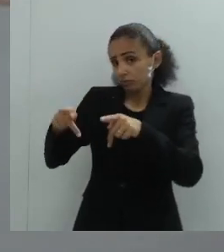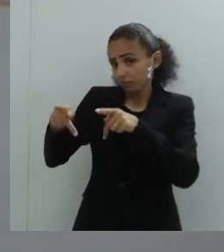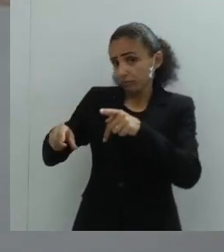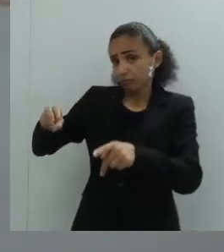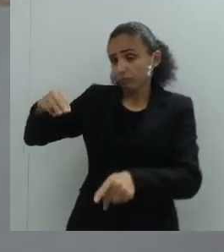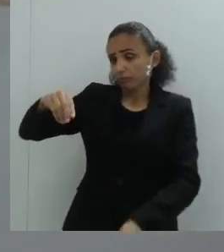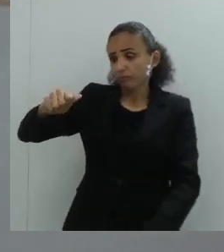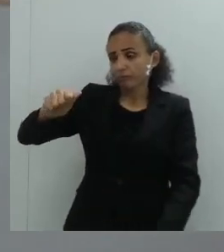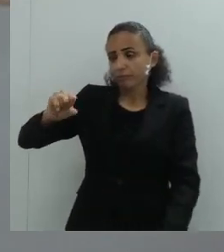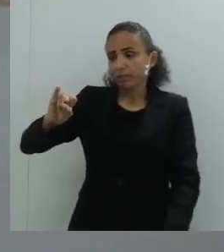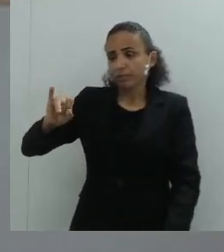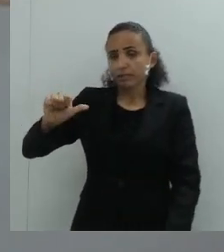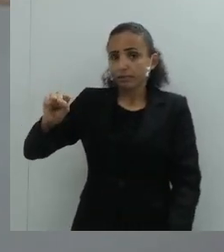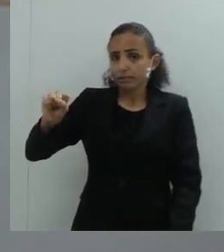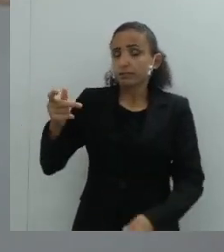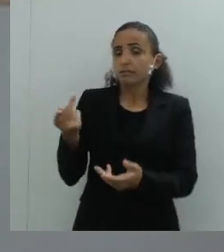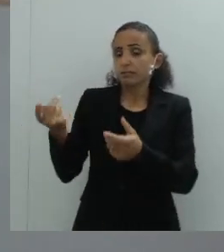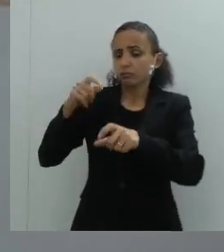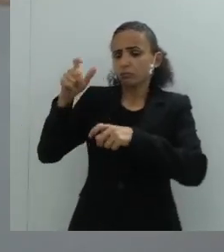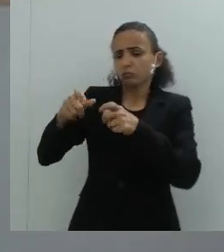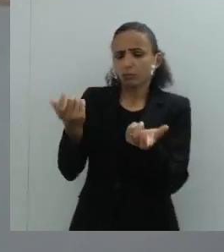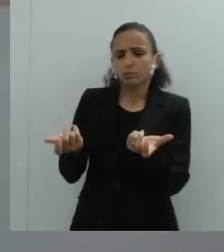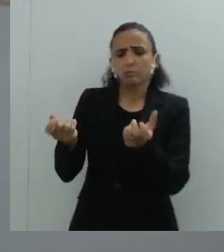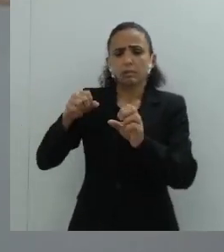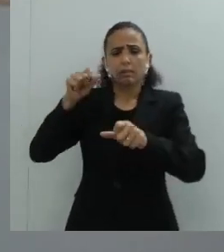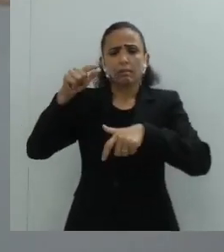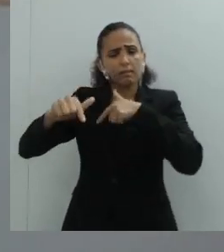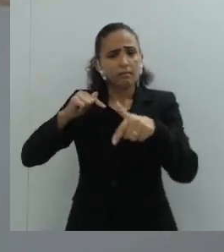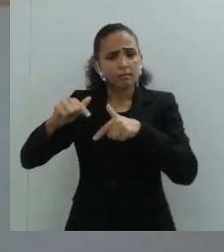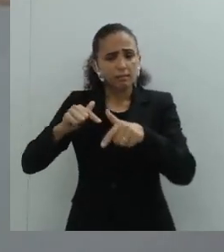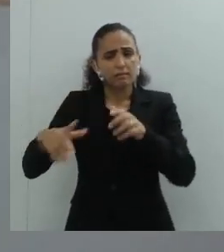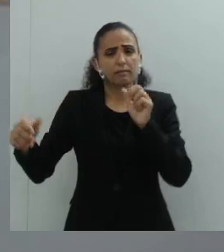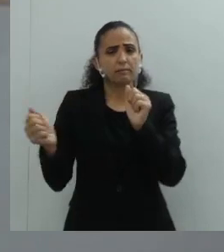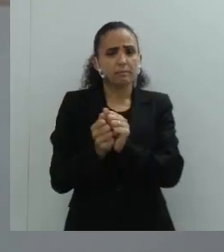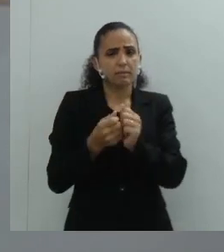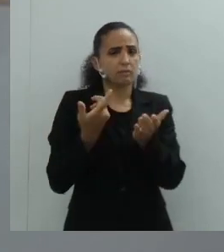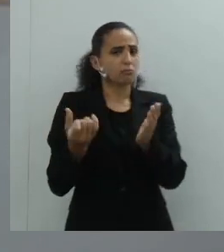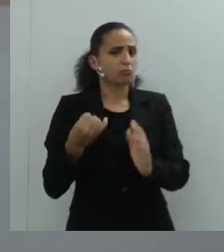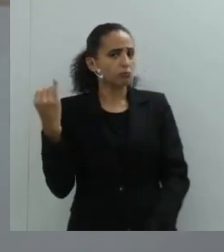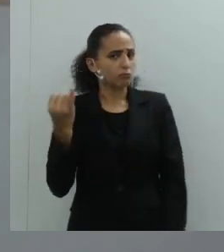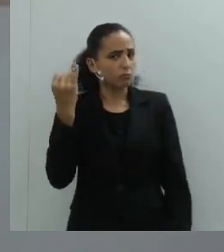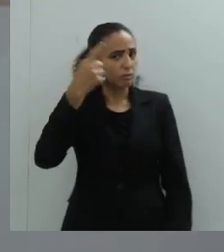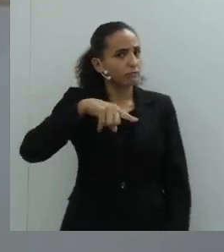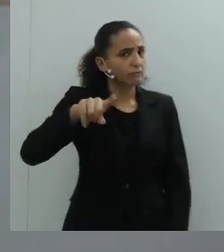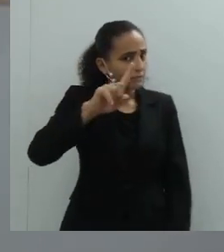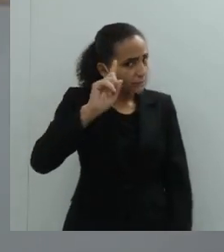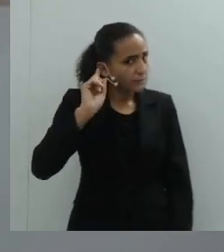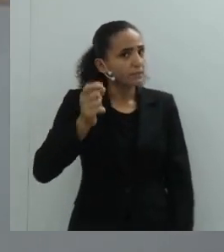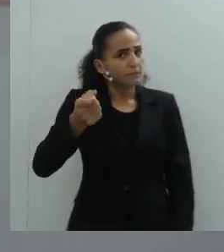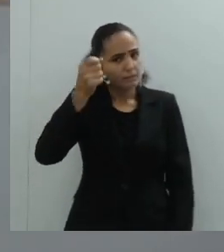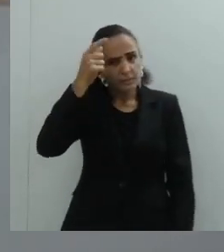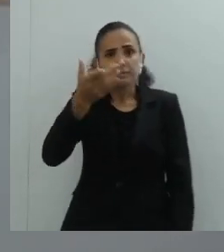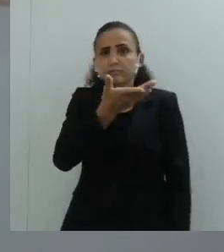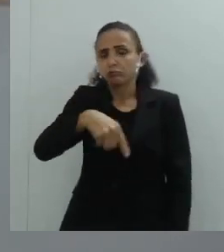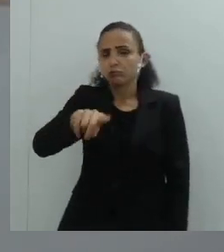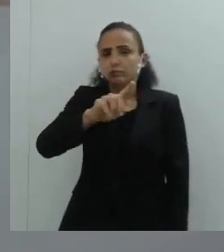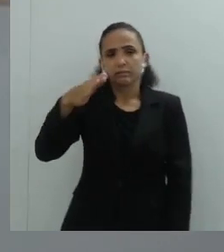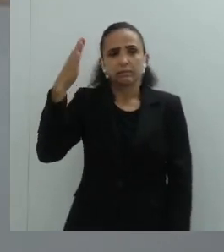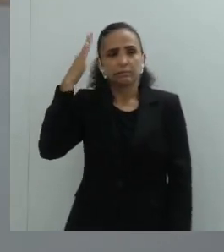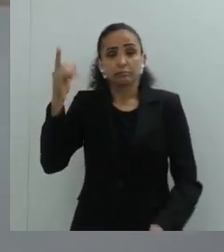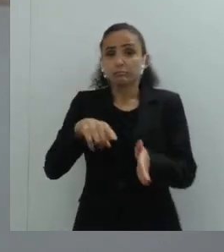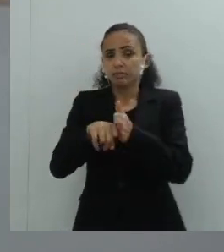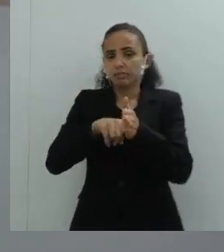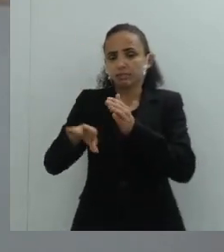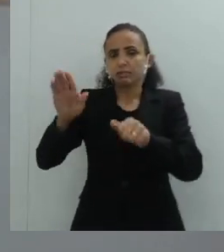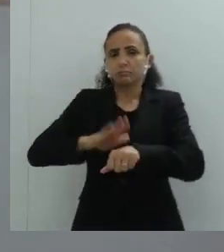da sociedade que várias grandes civilizações tiveram, né? Então fica a dica aí para você conhecer mais sobre os